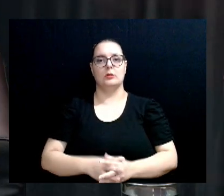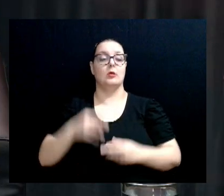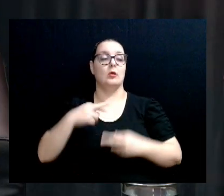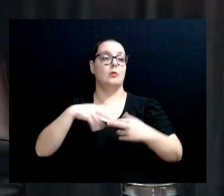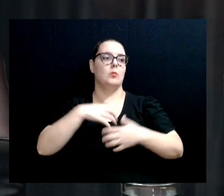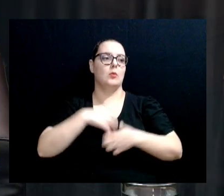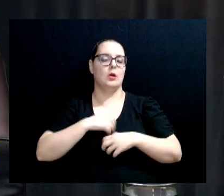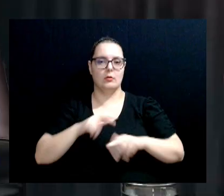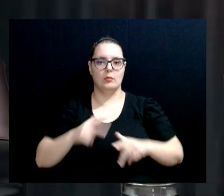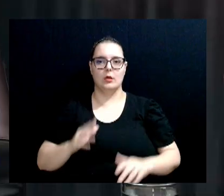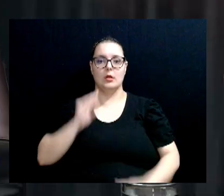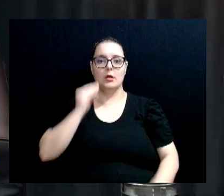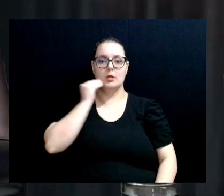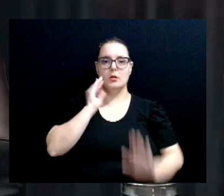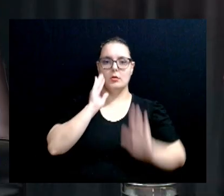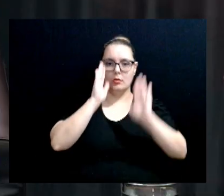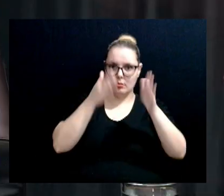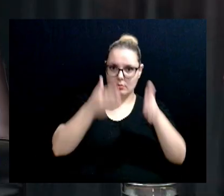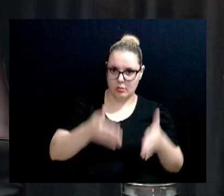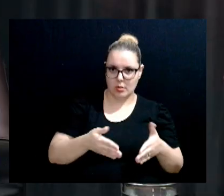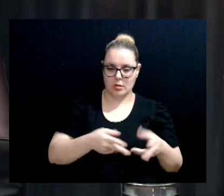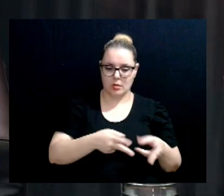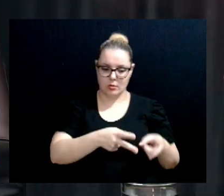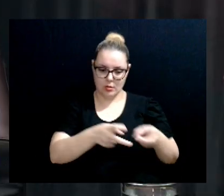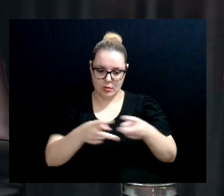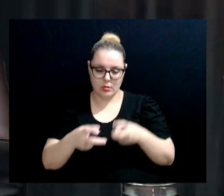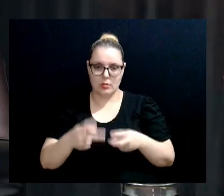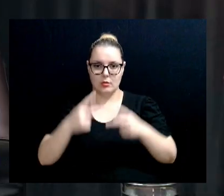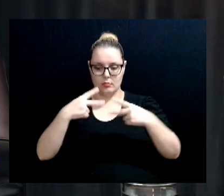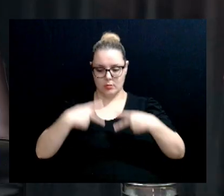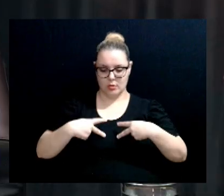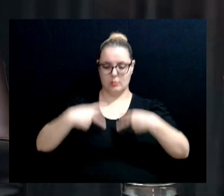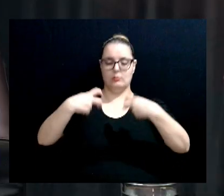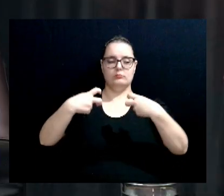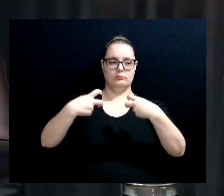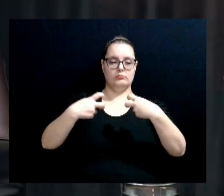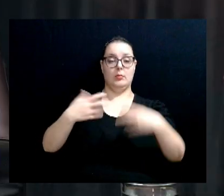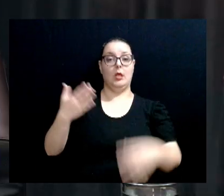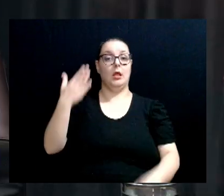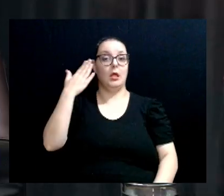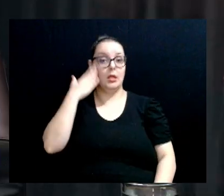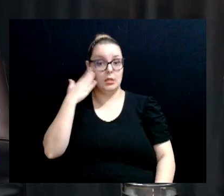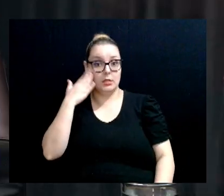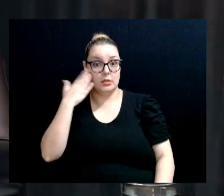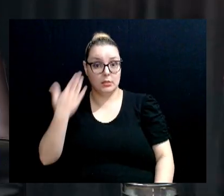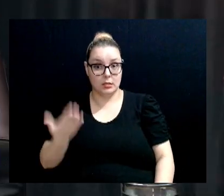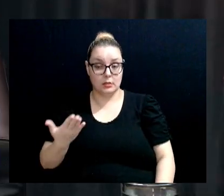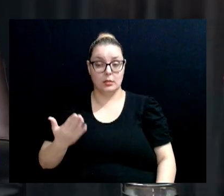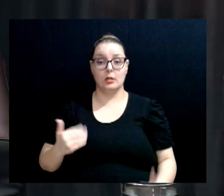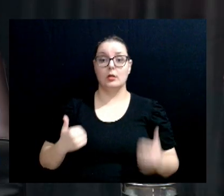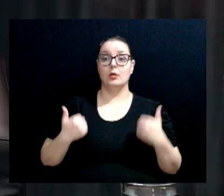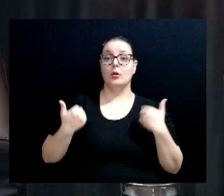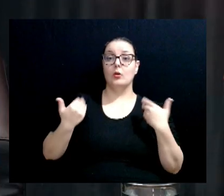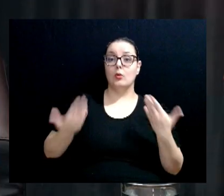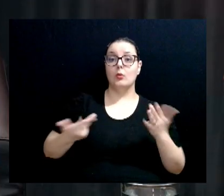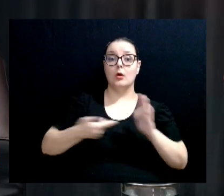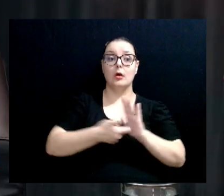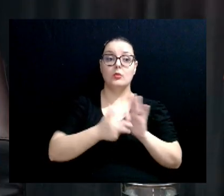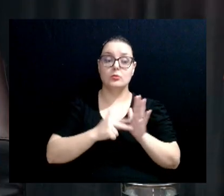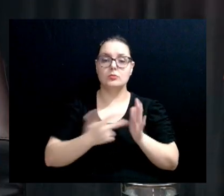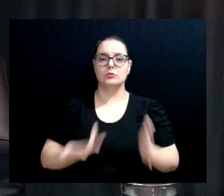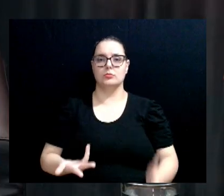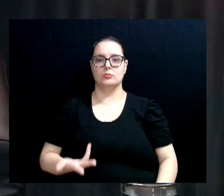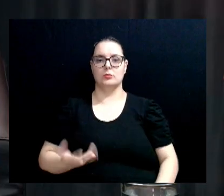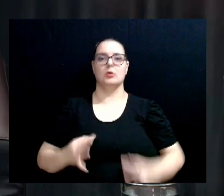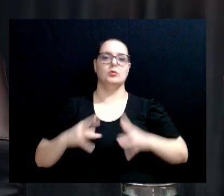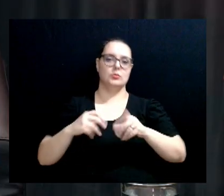voltar esse olhar para você mesmo, entendendo, né, qual que é o significado, né, de tudo aquilo dentro